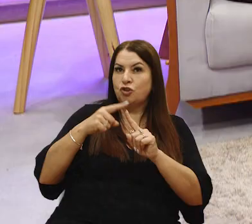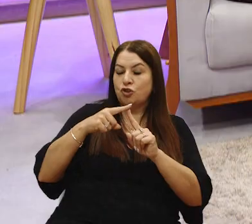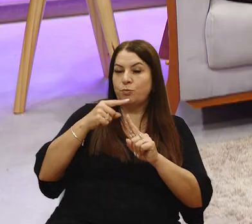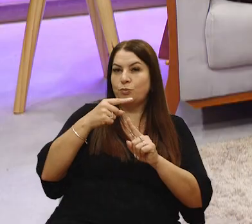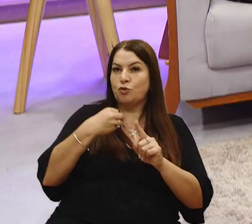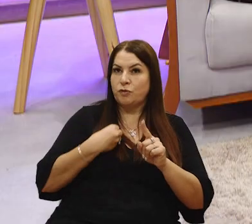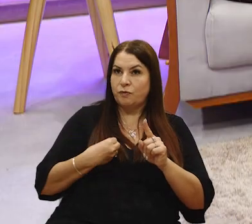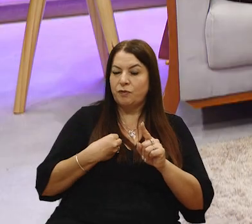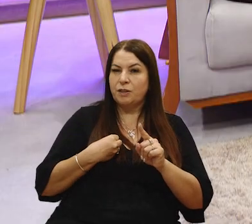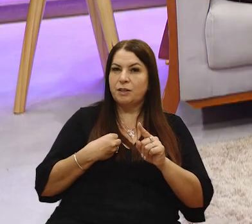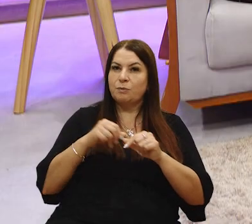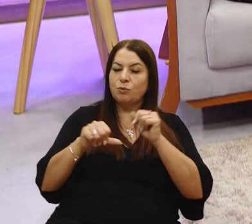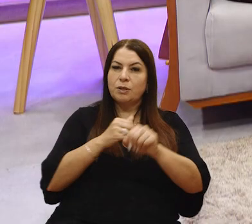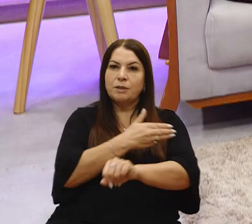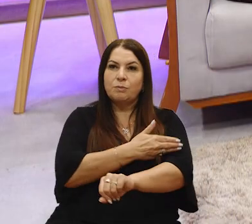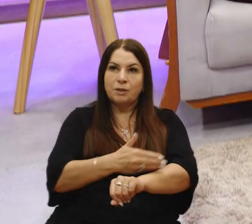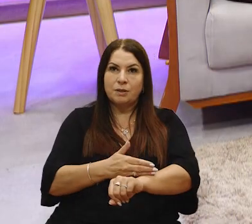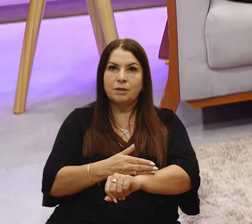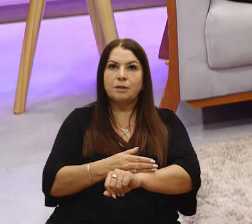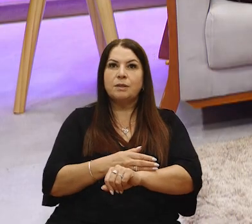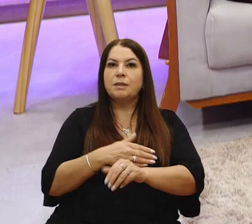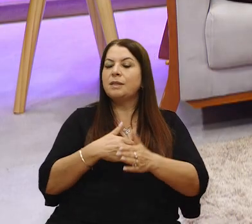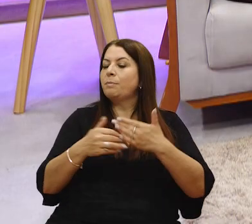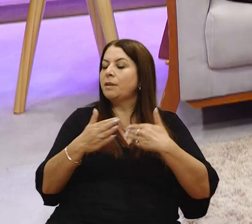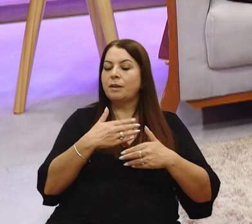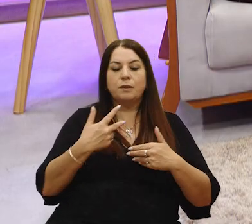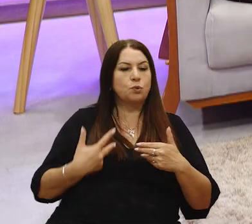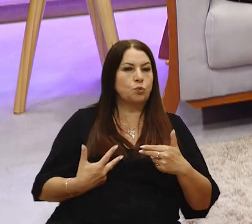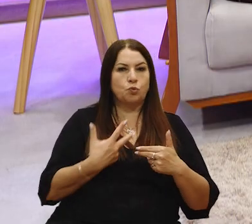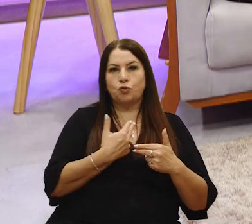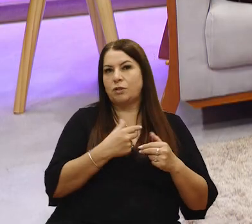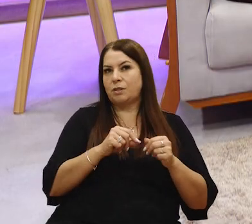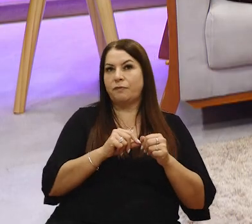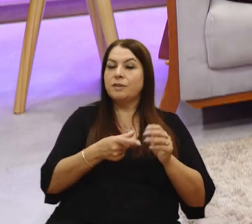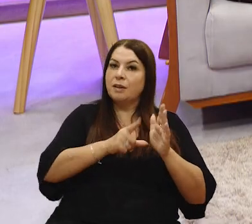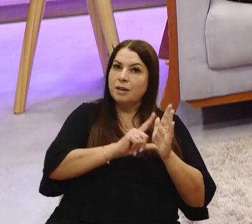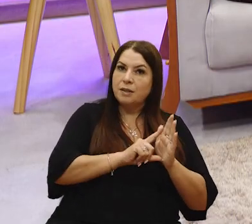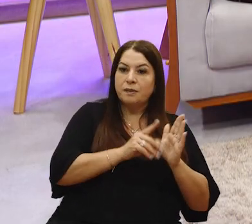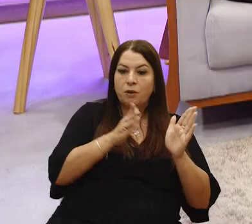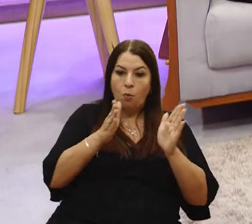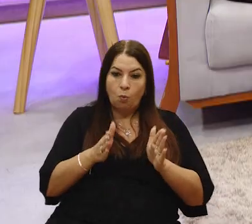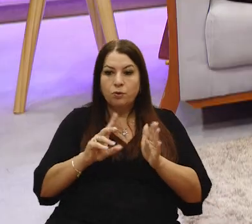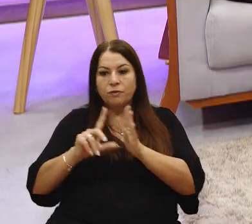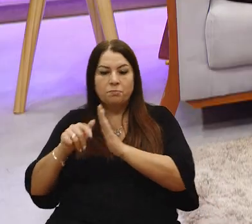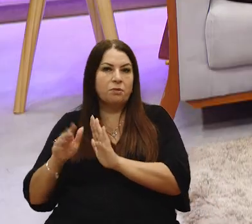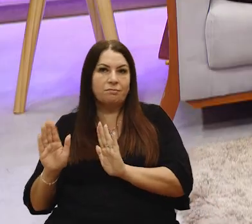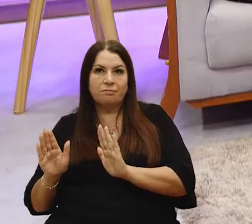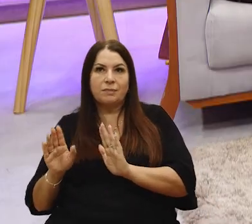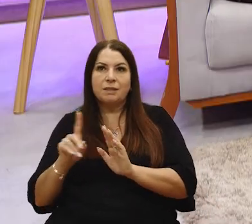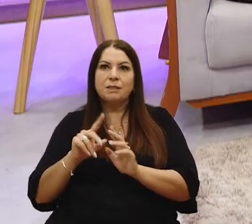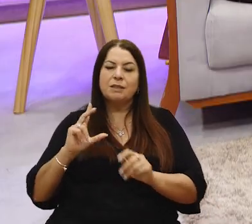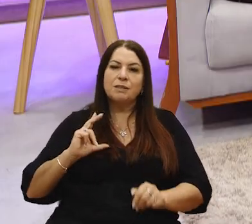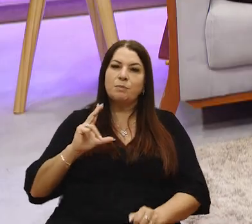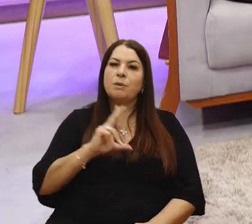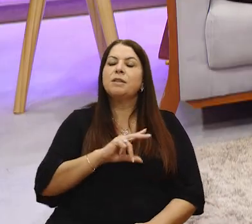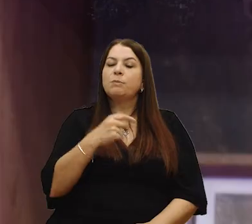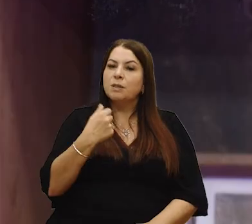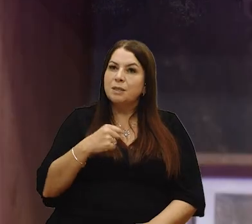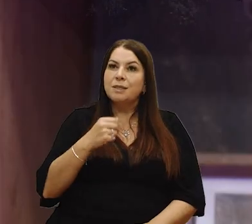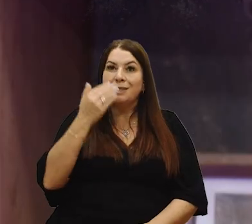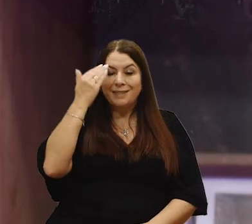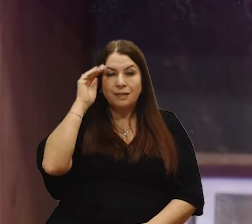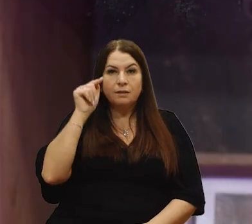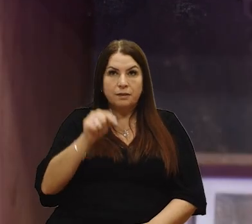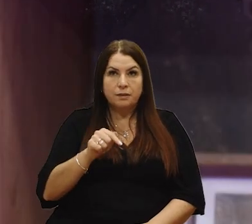essa mudança de estilo de vida, essa mudança de hábitos... Independente da cirurgia. Independente da cirurgia. Vai Tem que ser ter o tratamento antes, vai ser conservador. durante, vai ser após. Então,